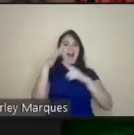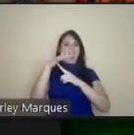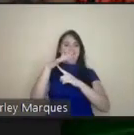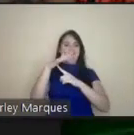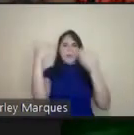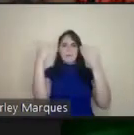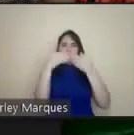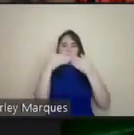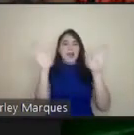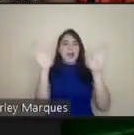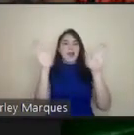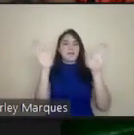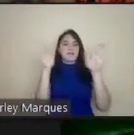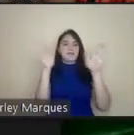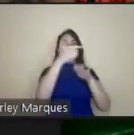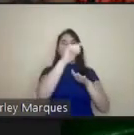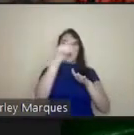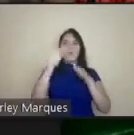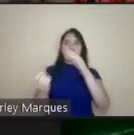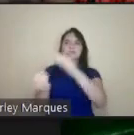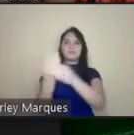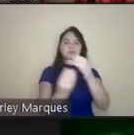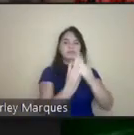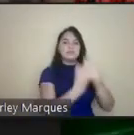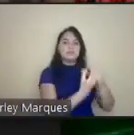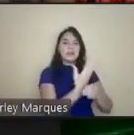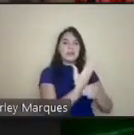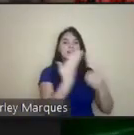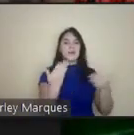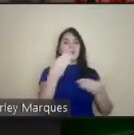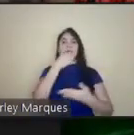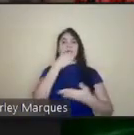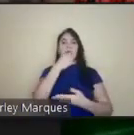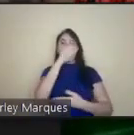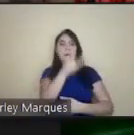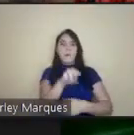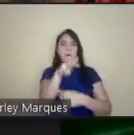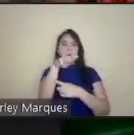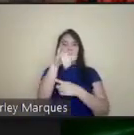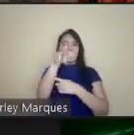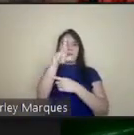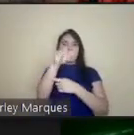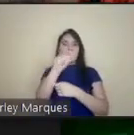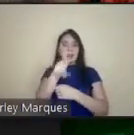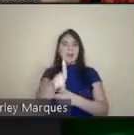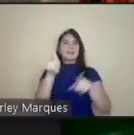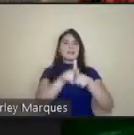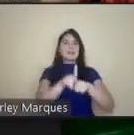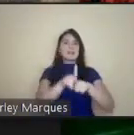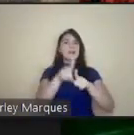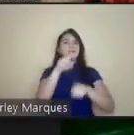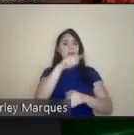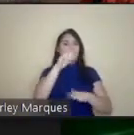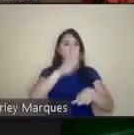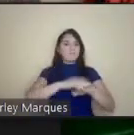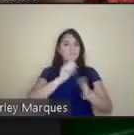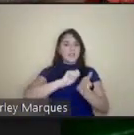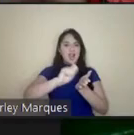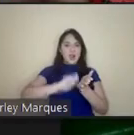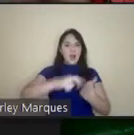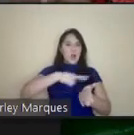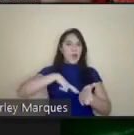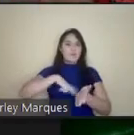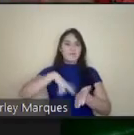o pontapé inicial e tal. E Mirdá também é um grande escritor, escreveu um romance bacana e a gente vai falar dele